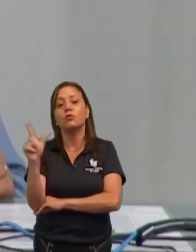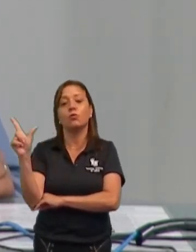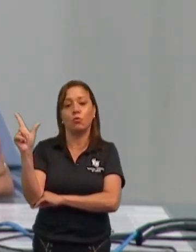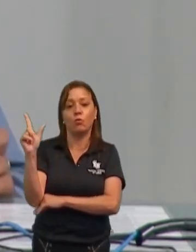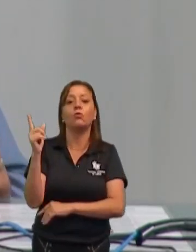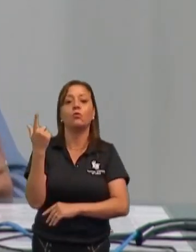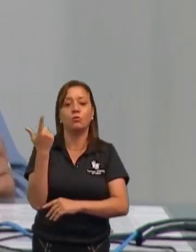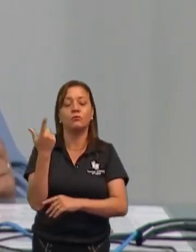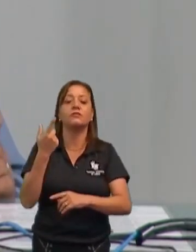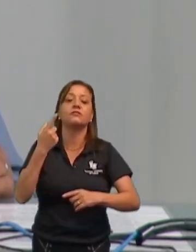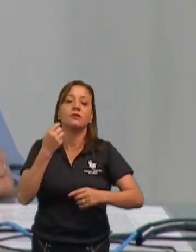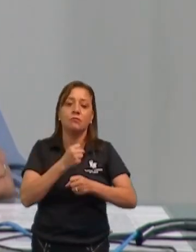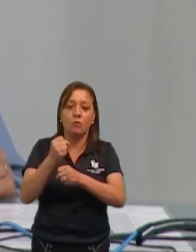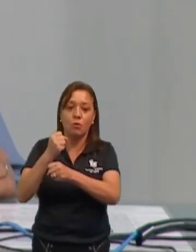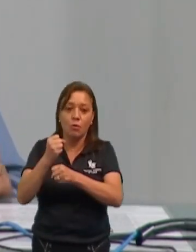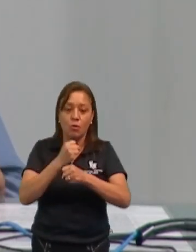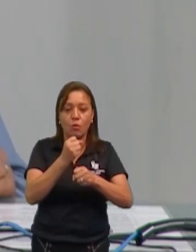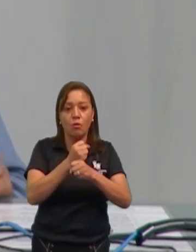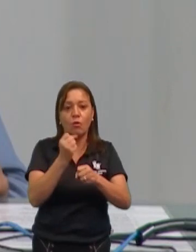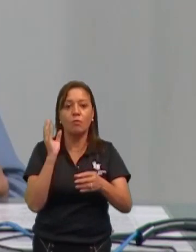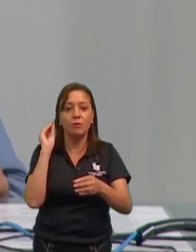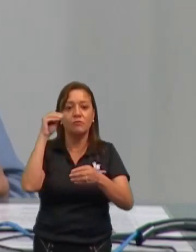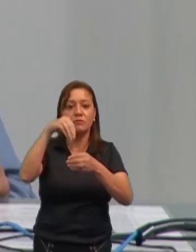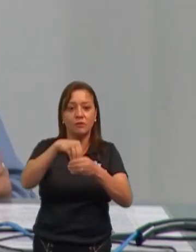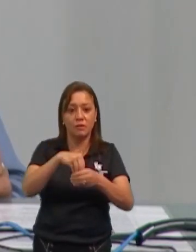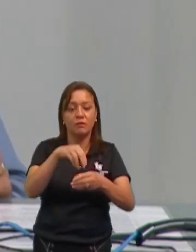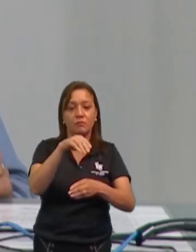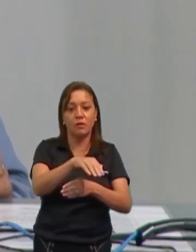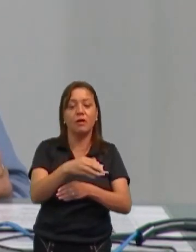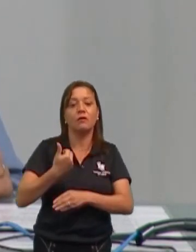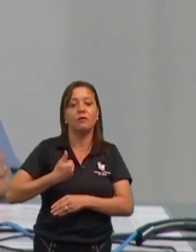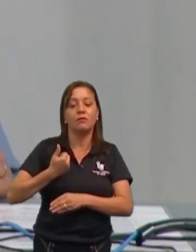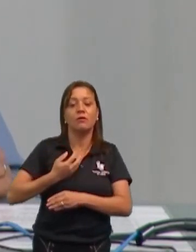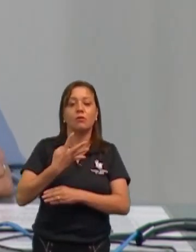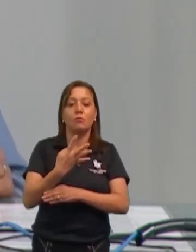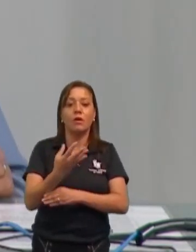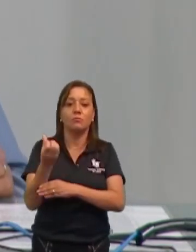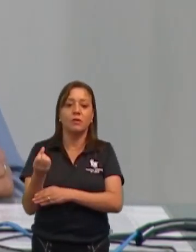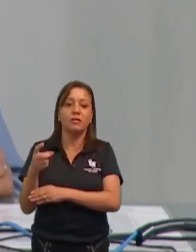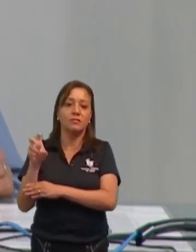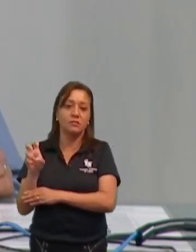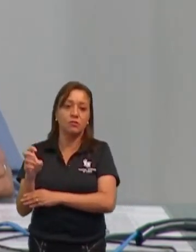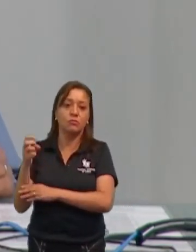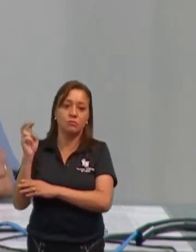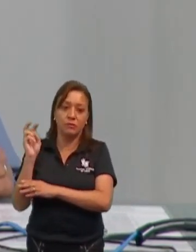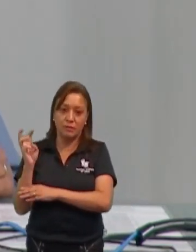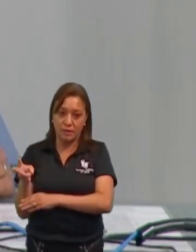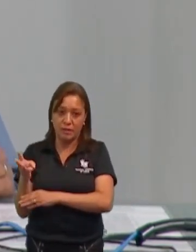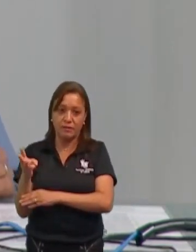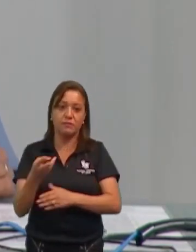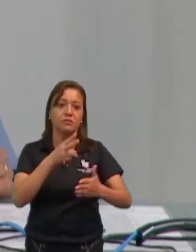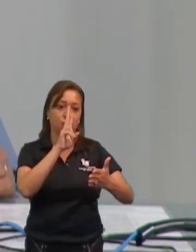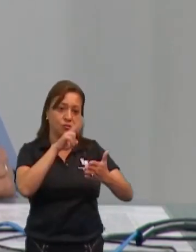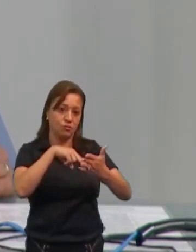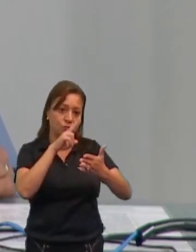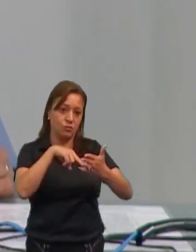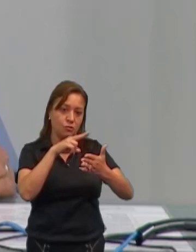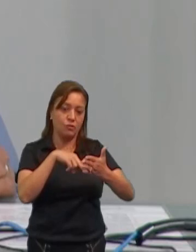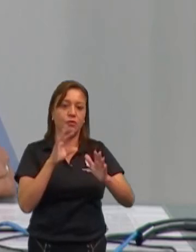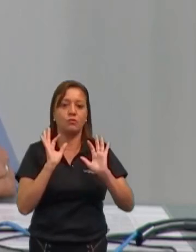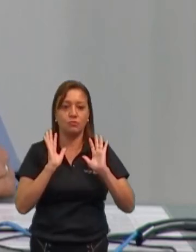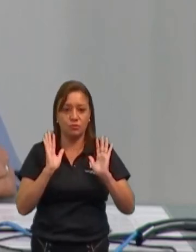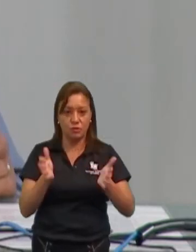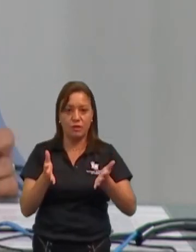Proposição, mensagem do Executivo, projeto de lei 4568-2023, autoria Executivo, parecer já lidos, quórum maioria simples, observação